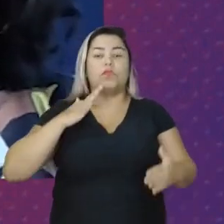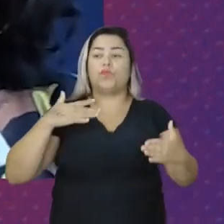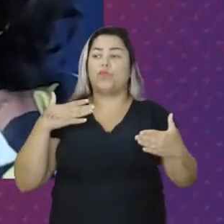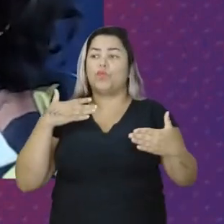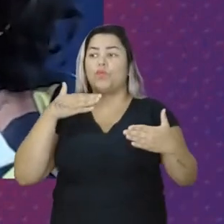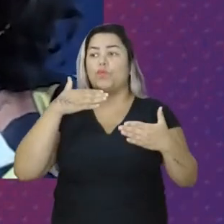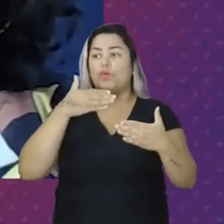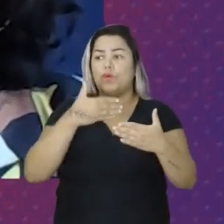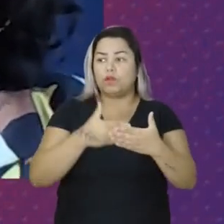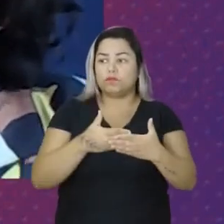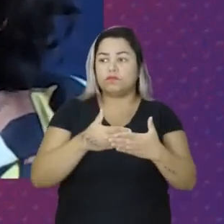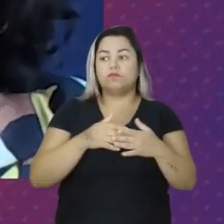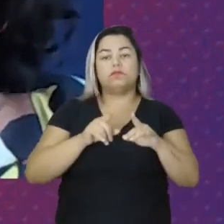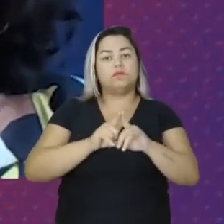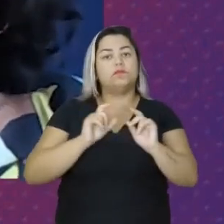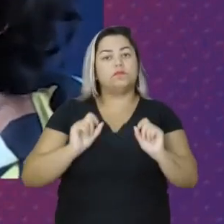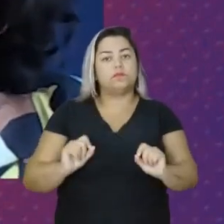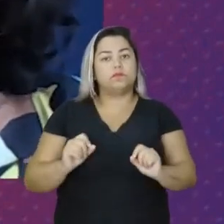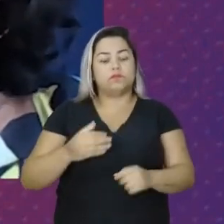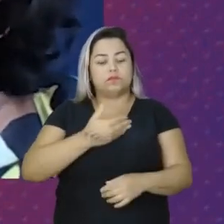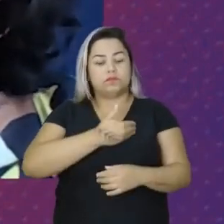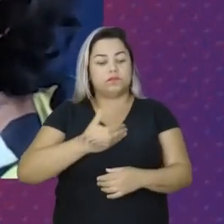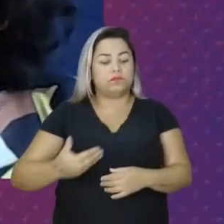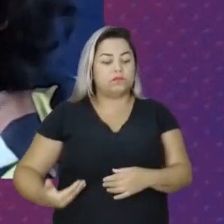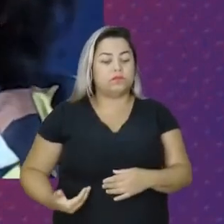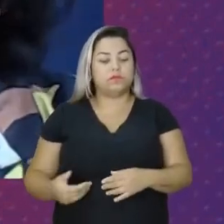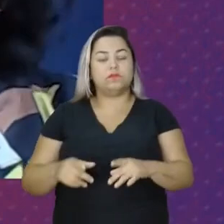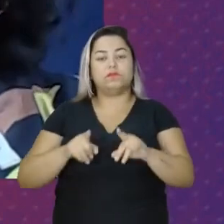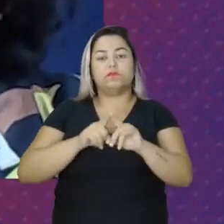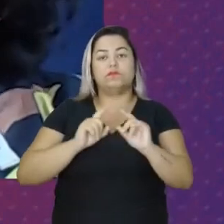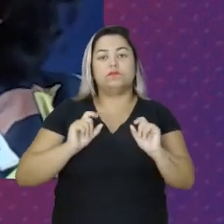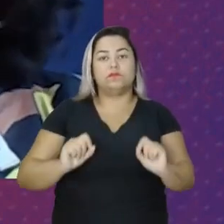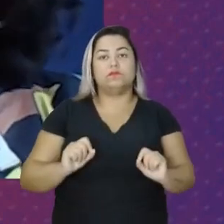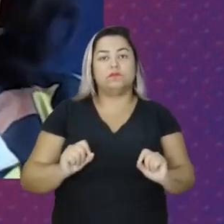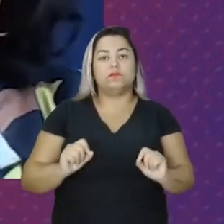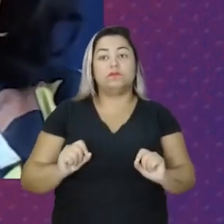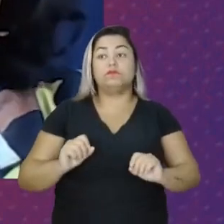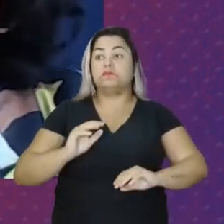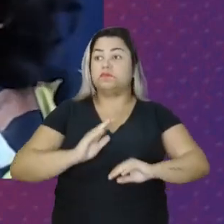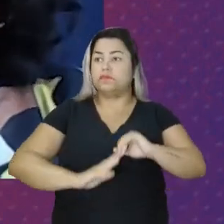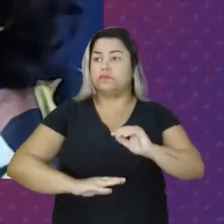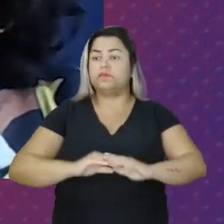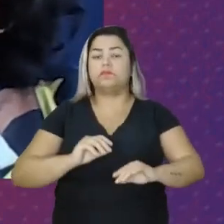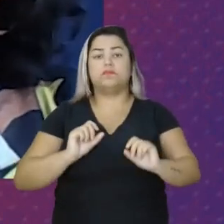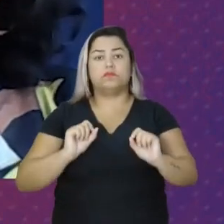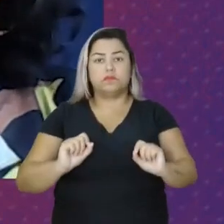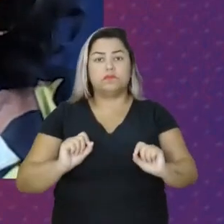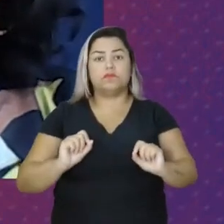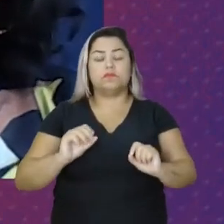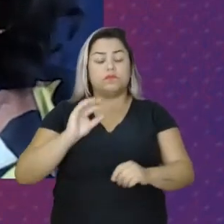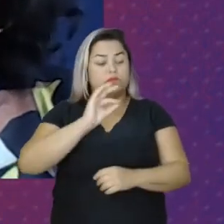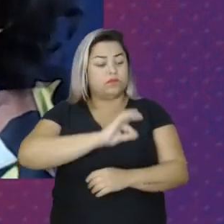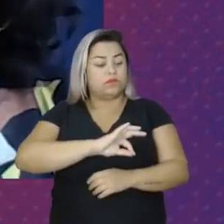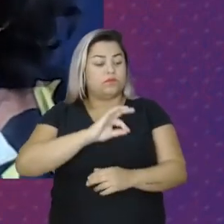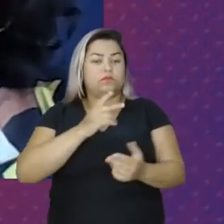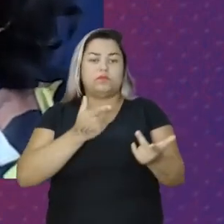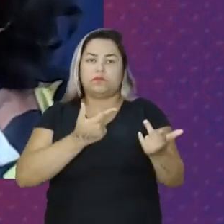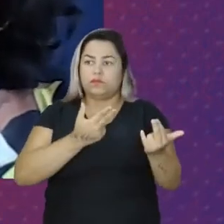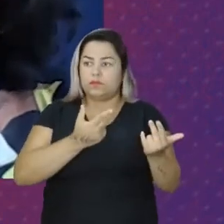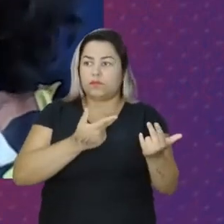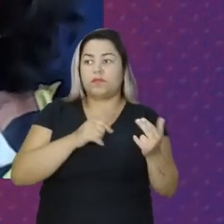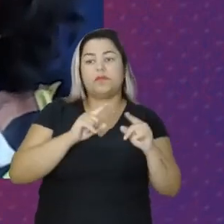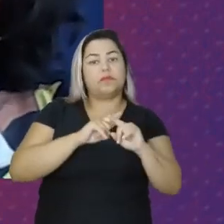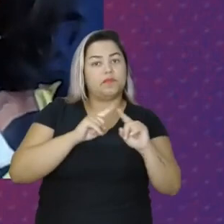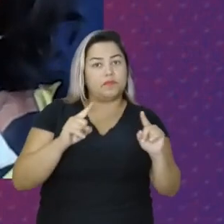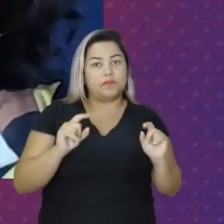avanço. No setor público, as carreiras são idênticas, os salários são iguais,